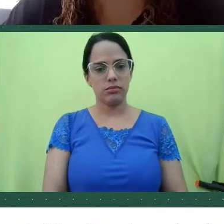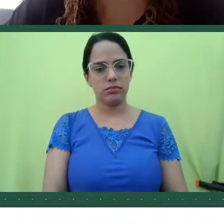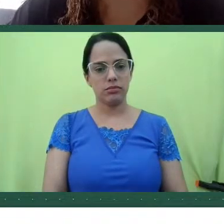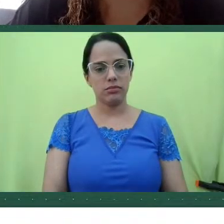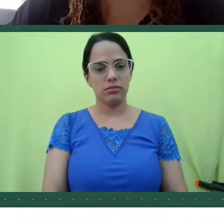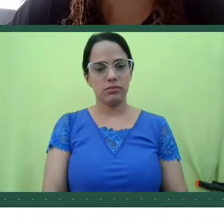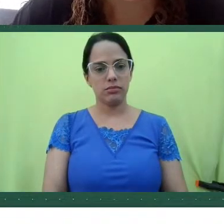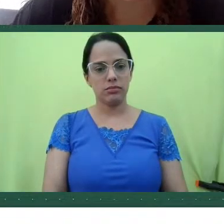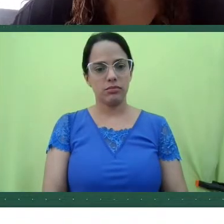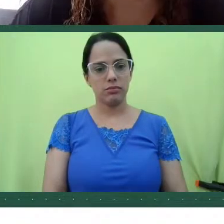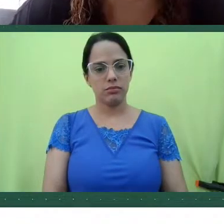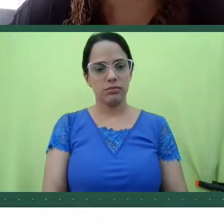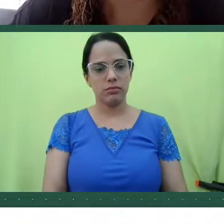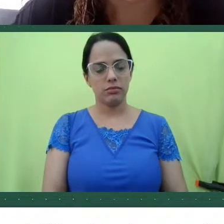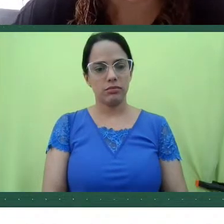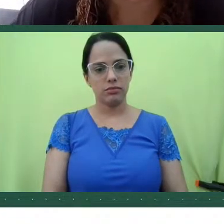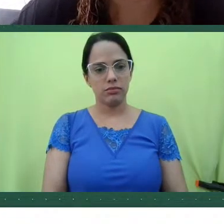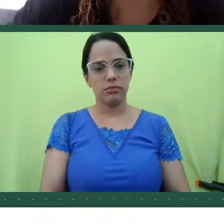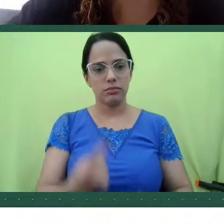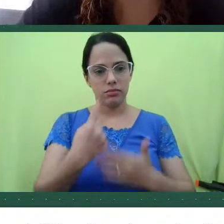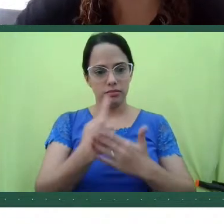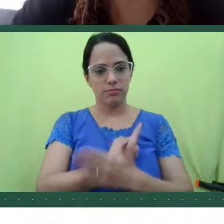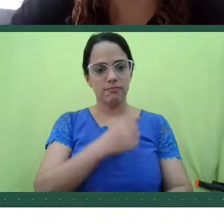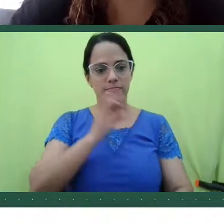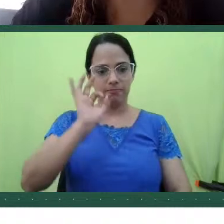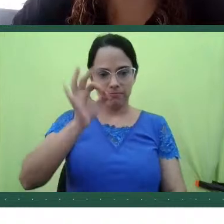mim. Sim, no final